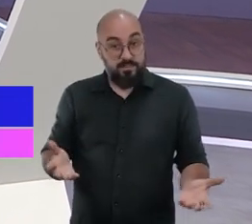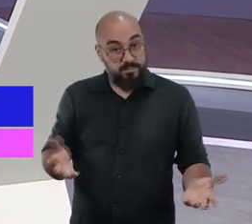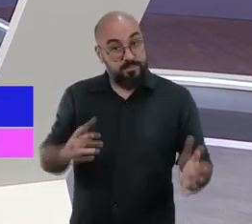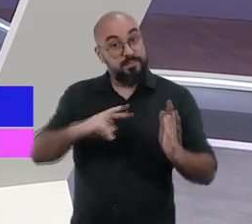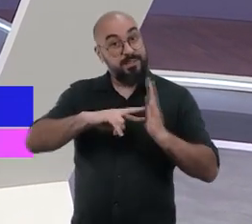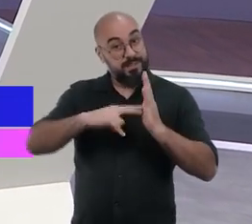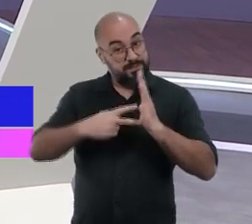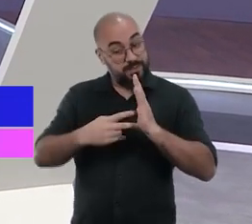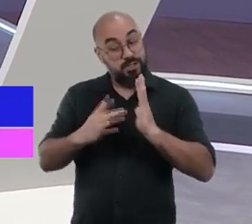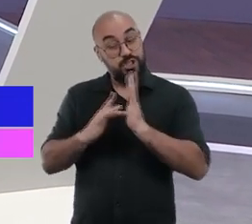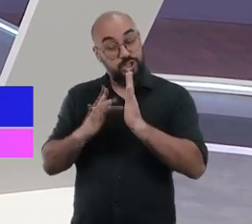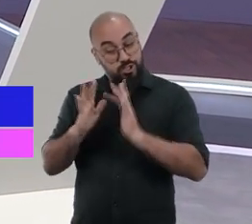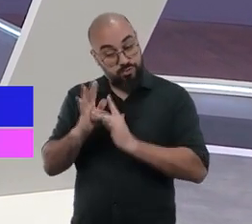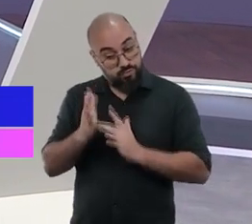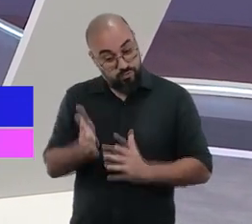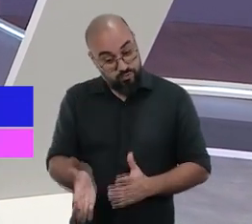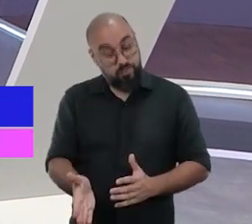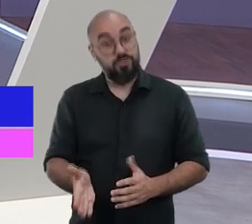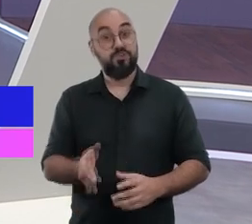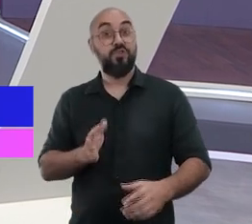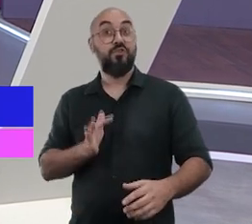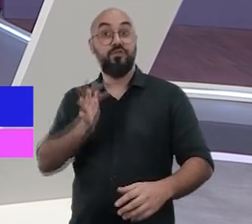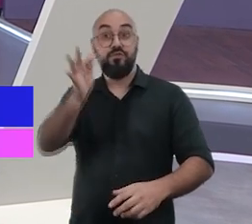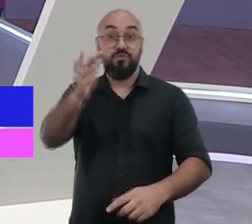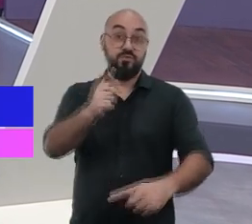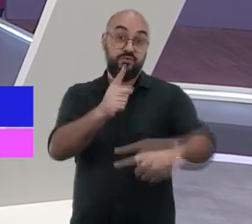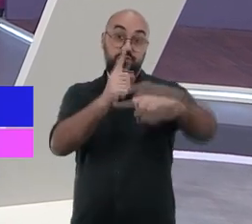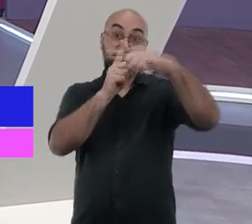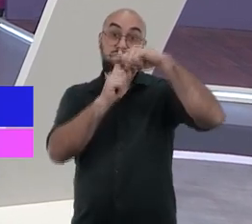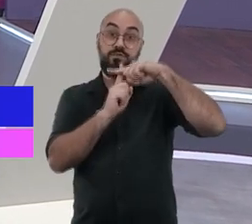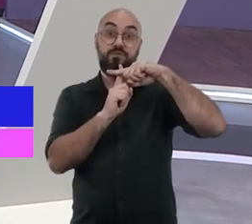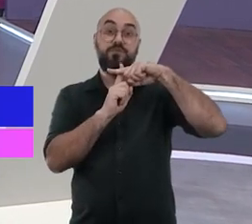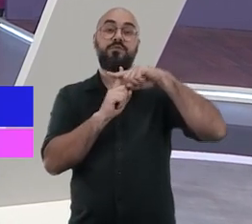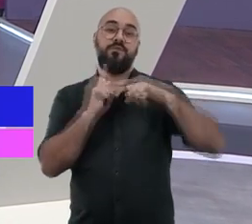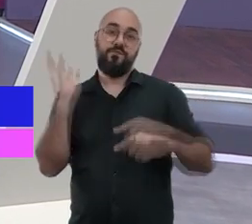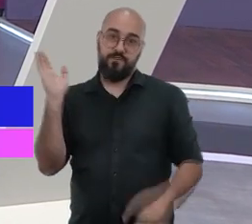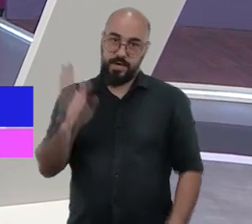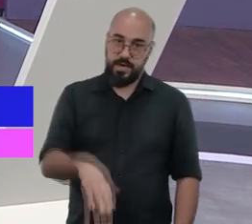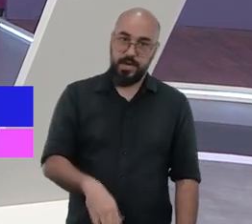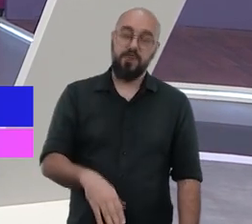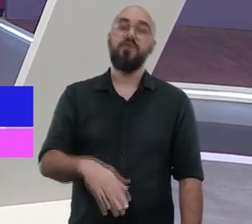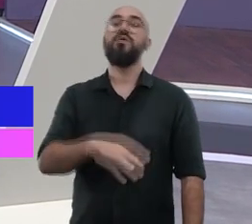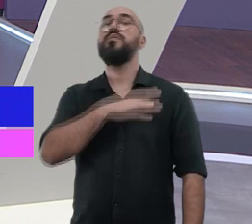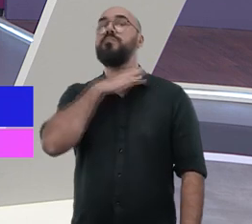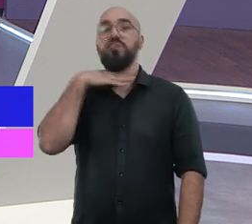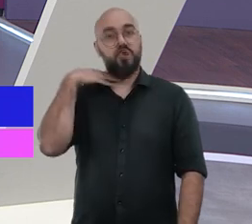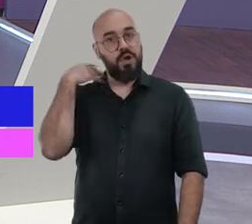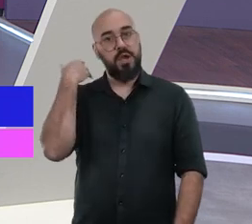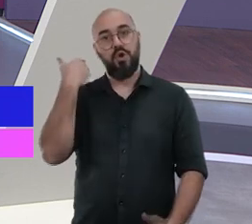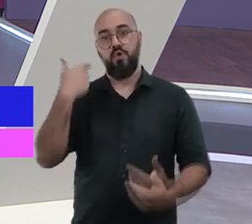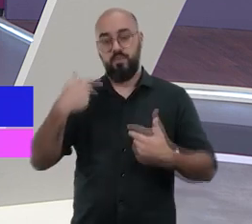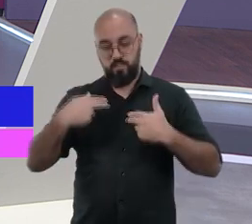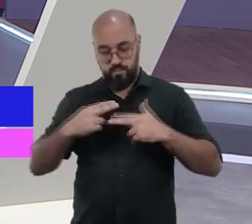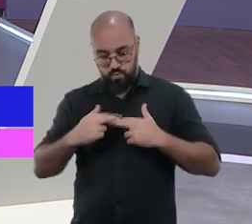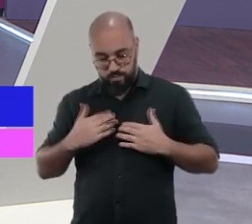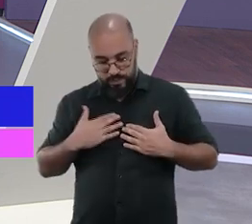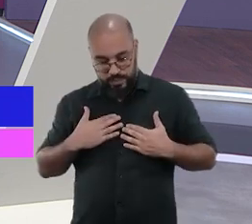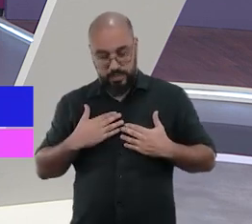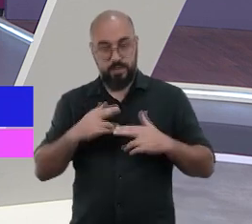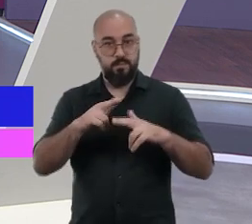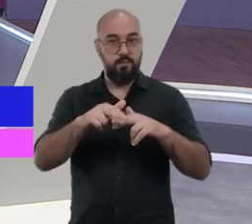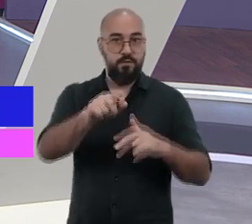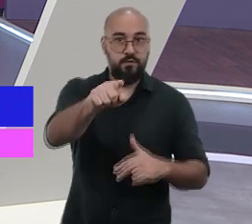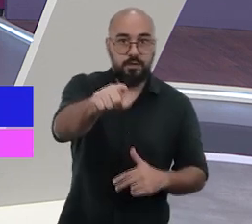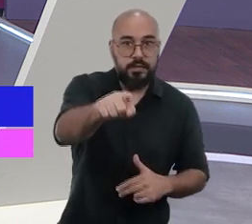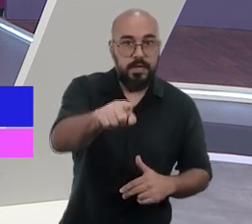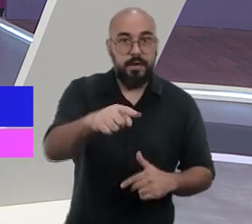a encarnação de Deus. Ele veio aqui e morre por mim e por você, para que eu e você